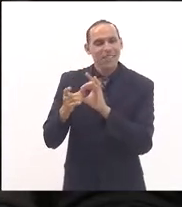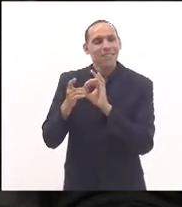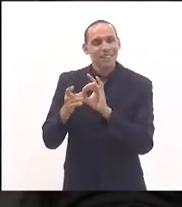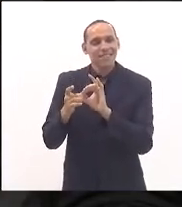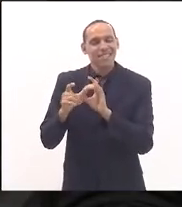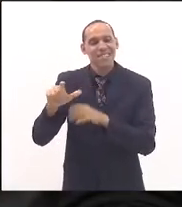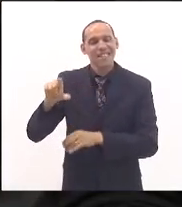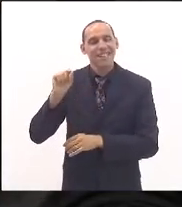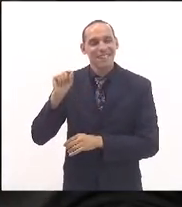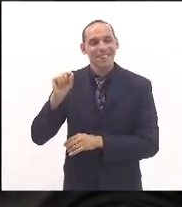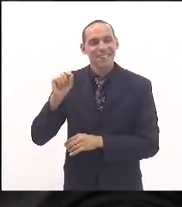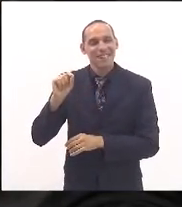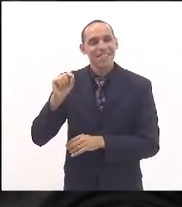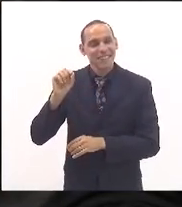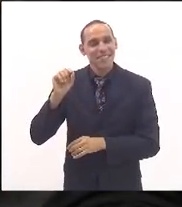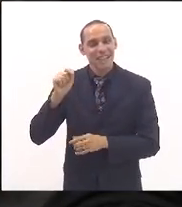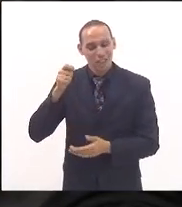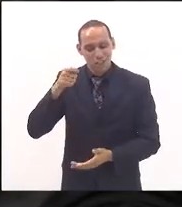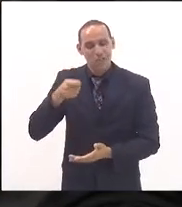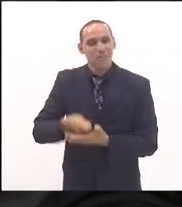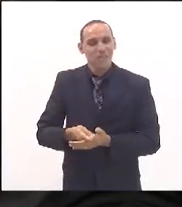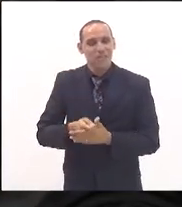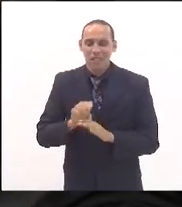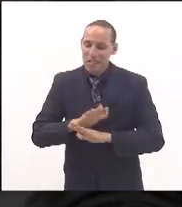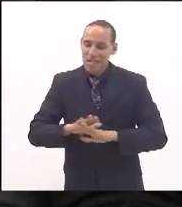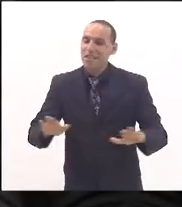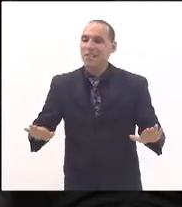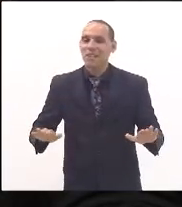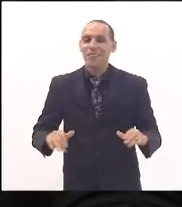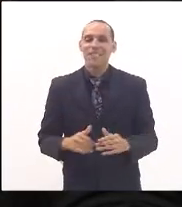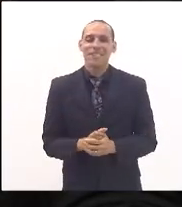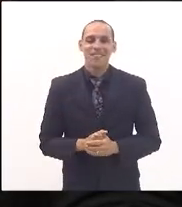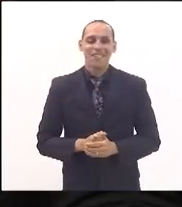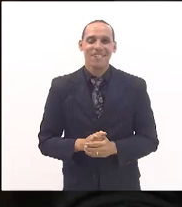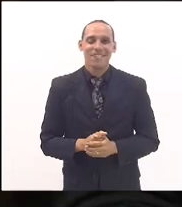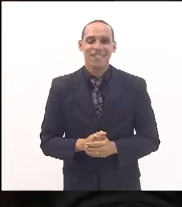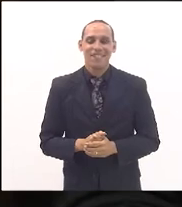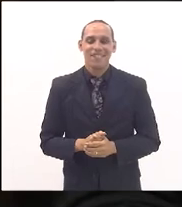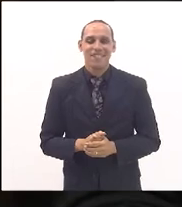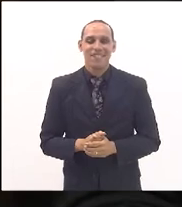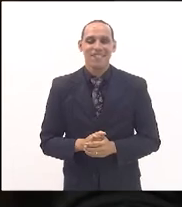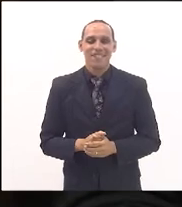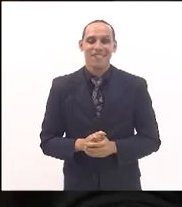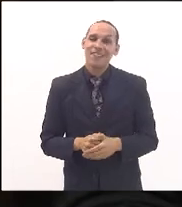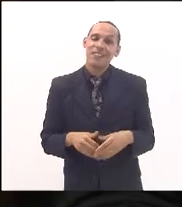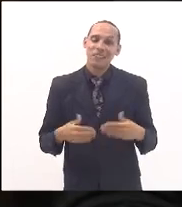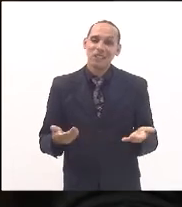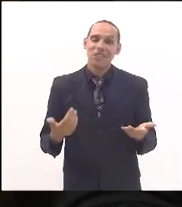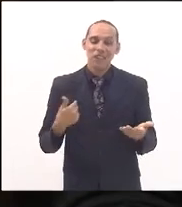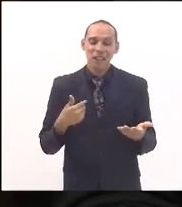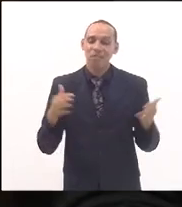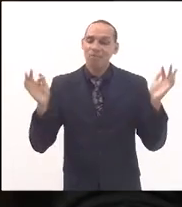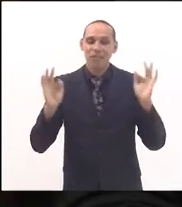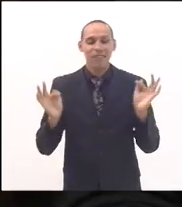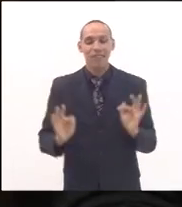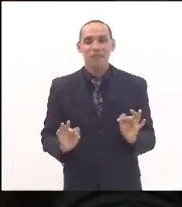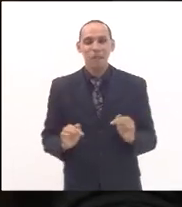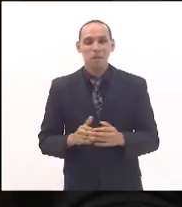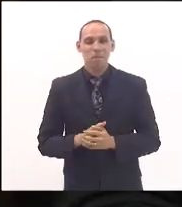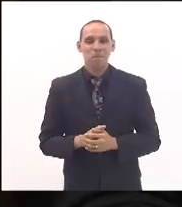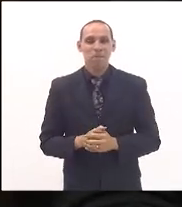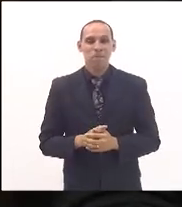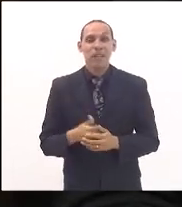seu critério é uma escolha definitiva uma escolha definitiva Então eu fico muito feliz